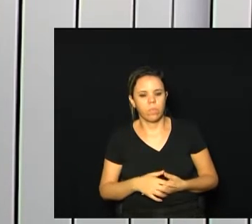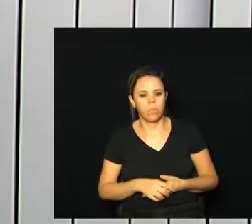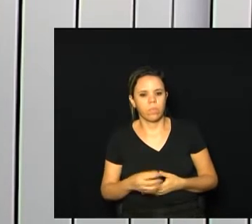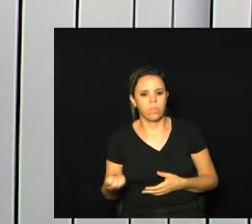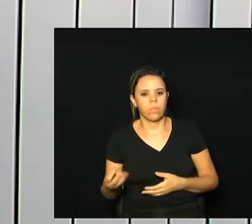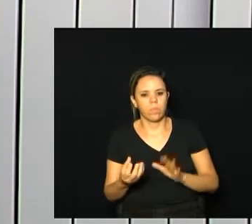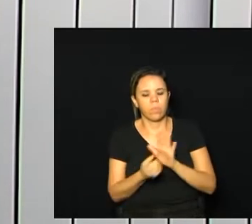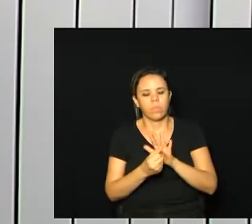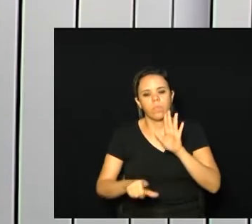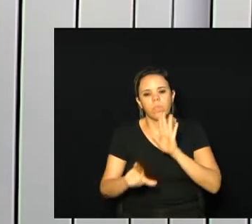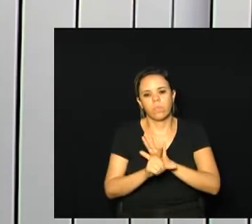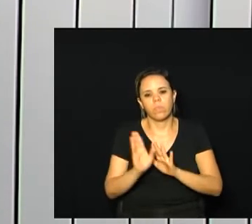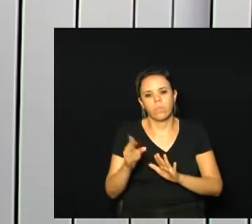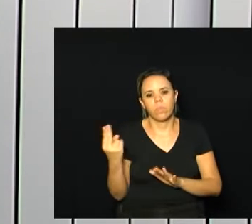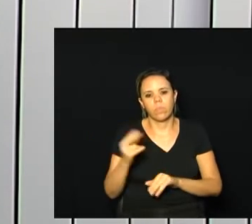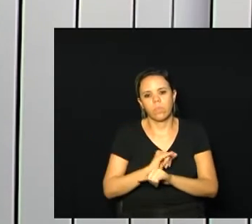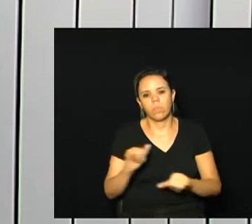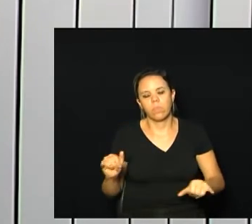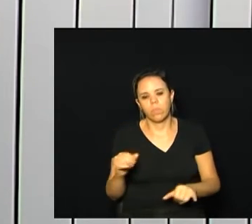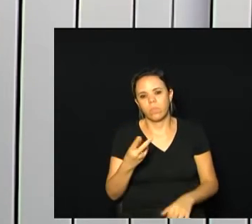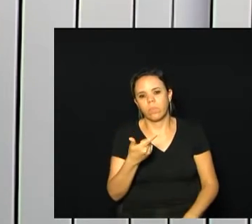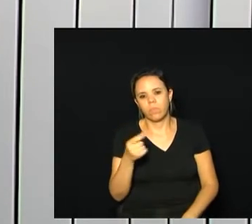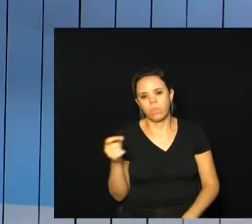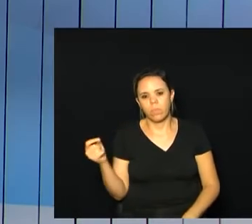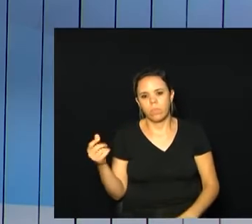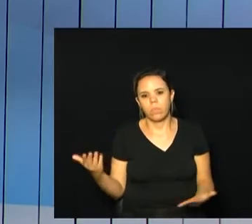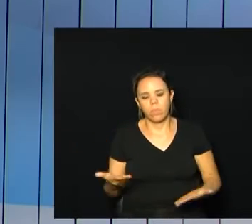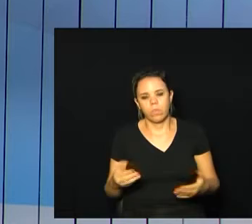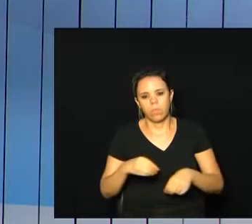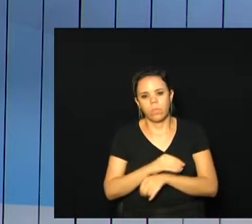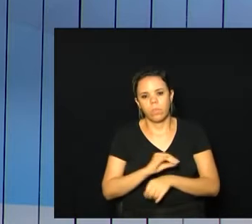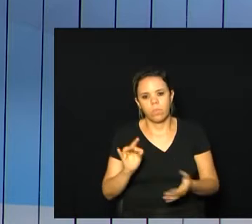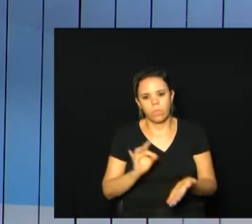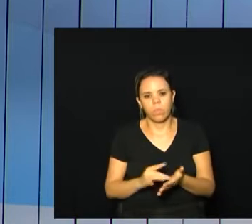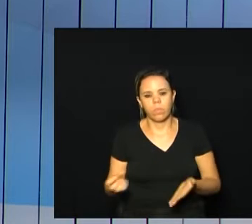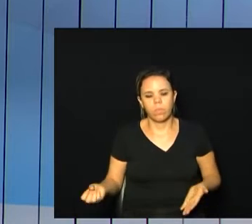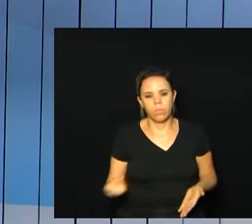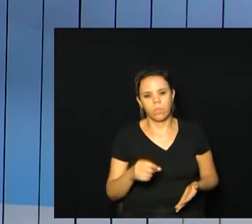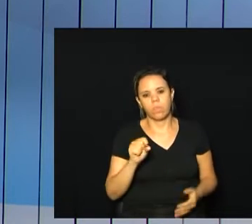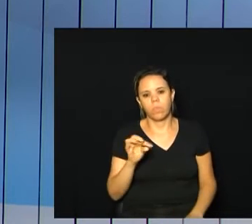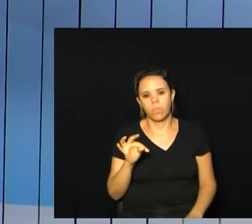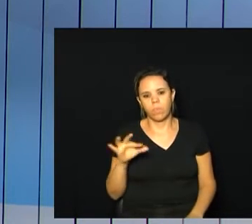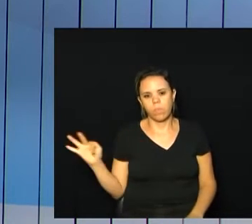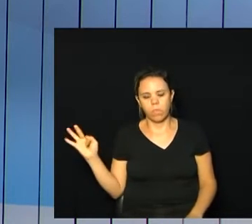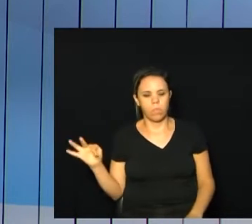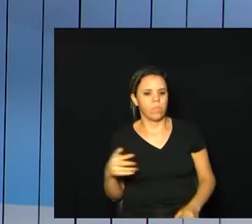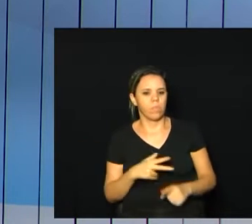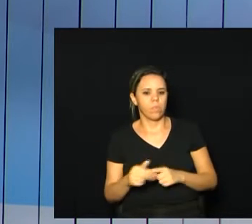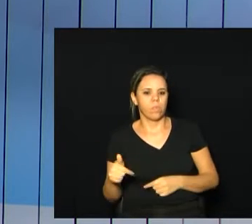novo marco legal, que já foi sancionado desde 2020, mas agora trouxe esse fato novo do STF validando